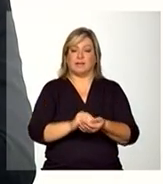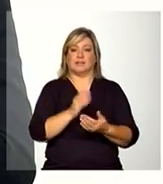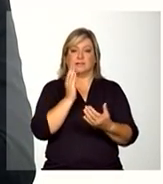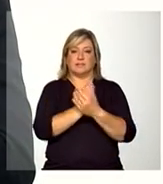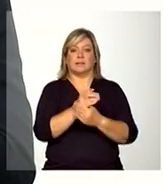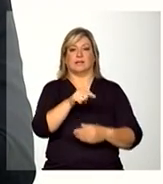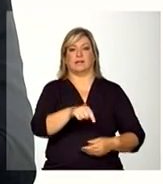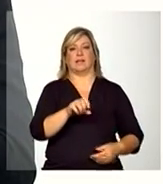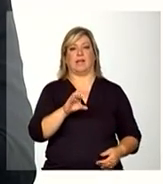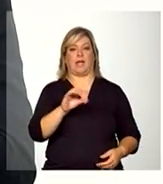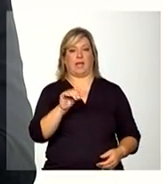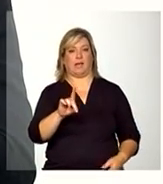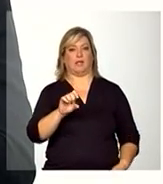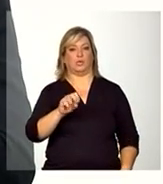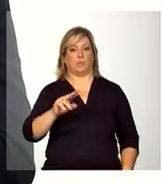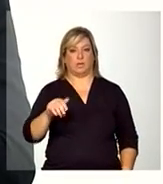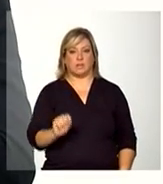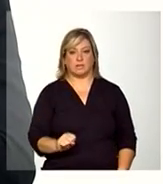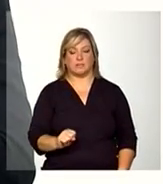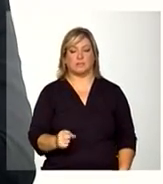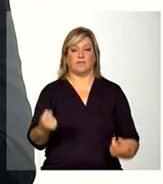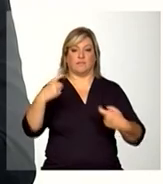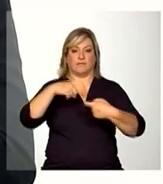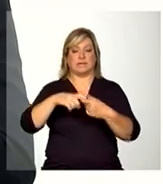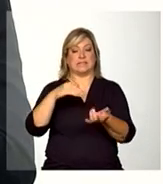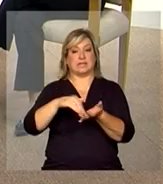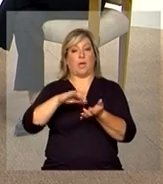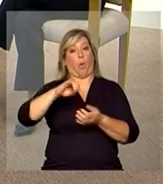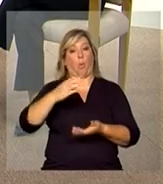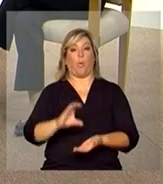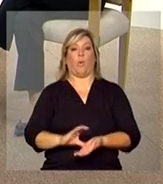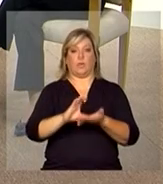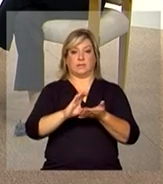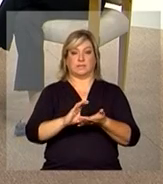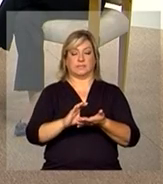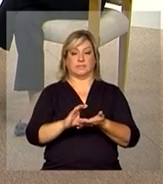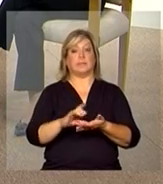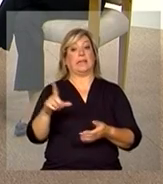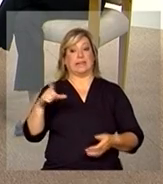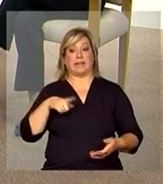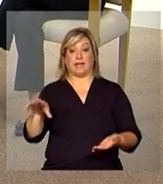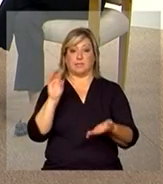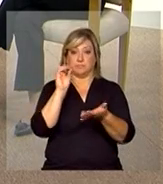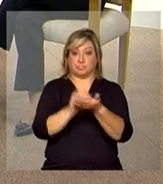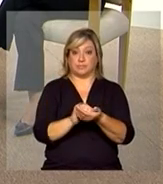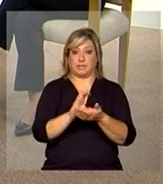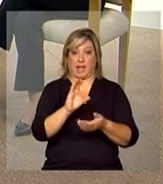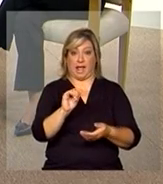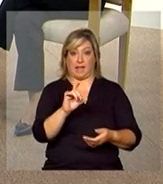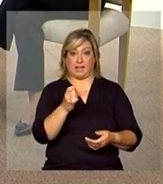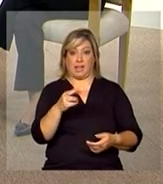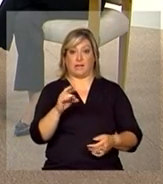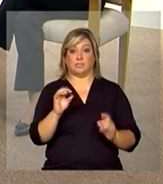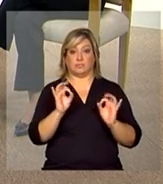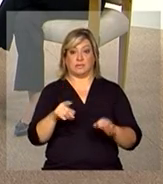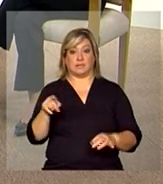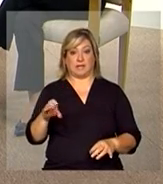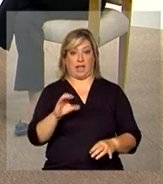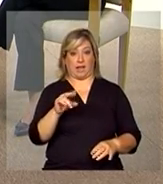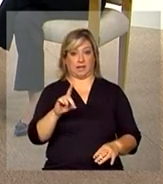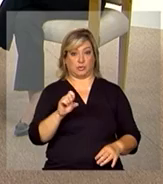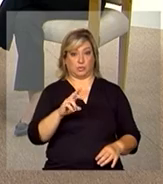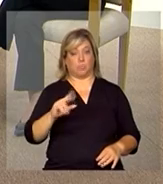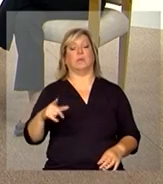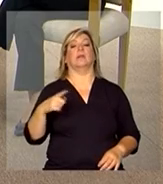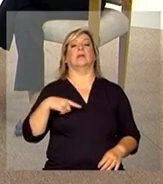vinculado à secretaria ou ao conselho estando cadastrado no cadsuas o administrador titular vai